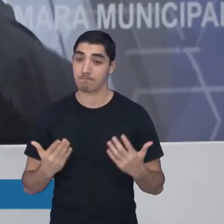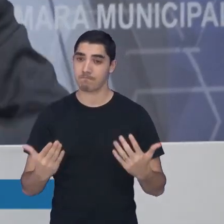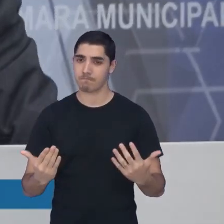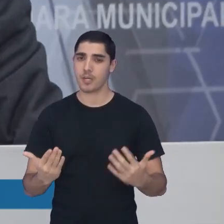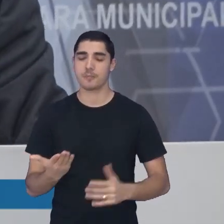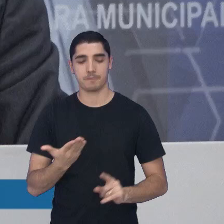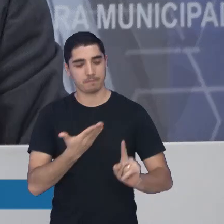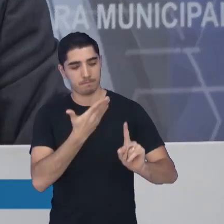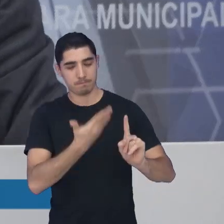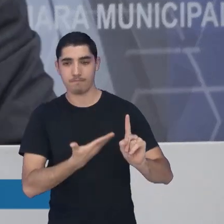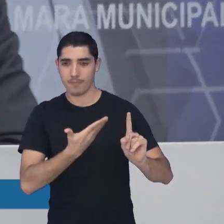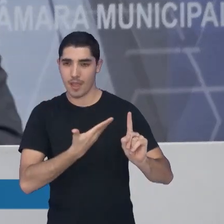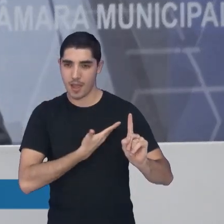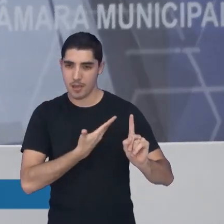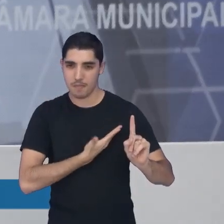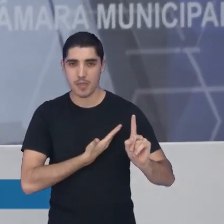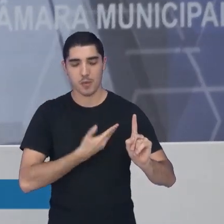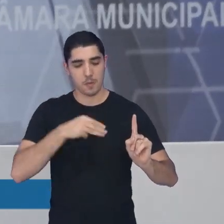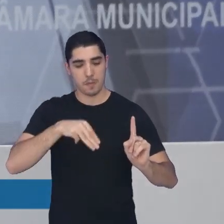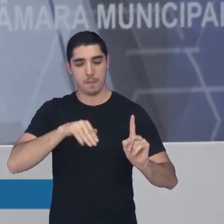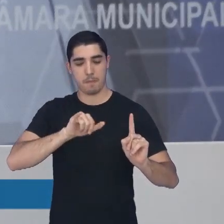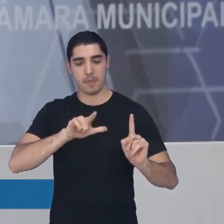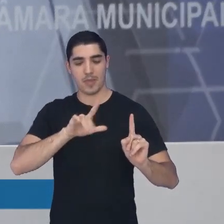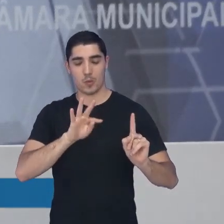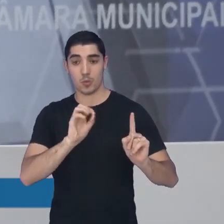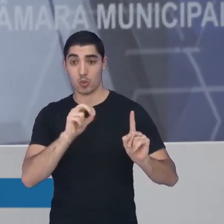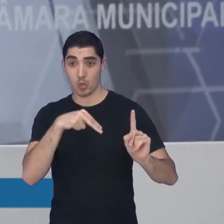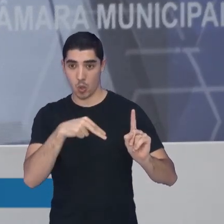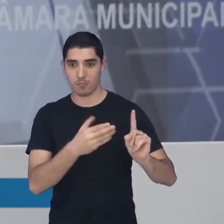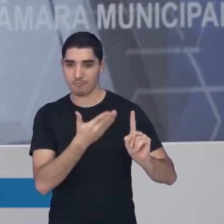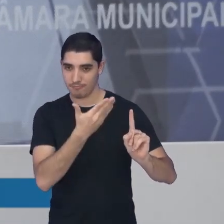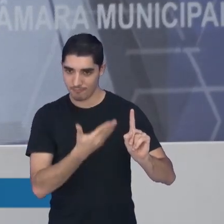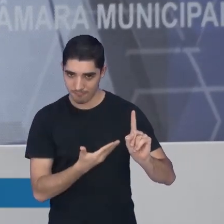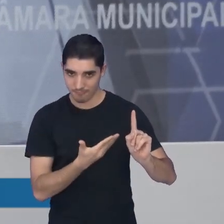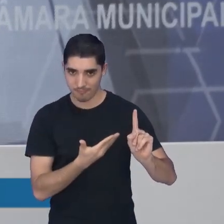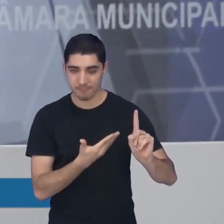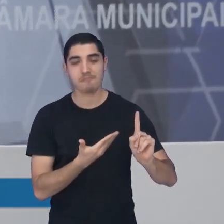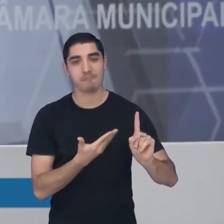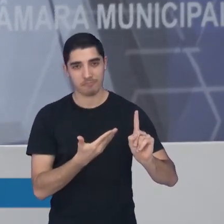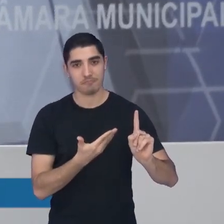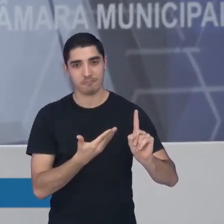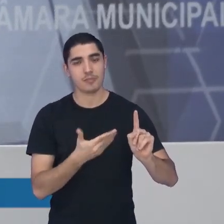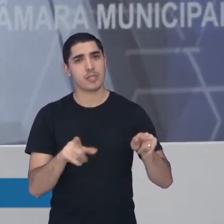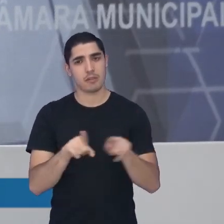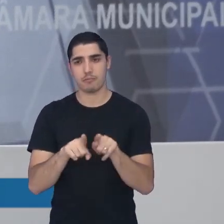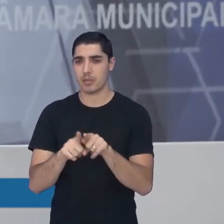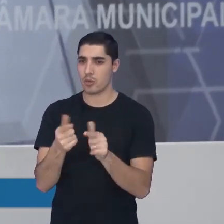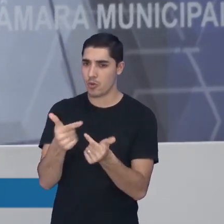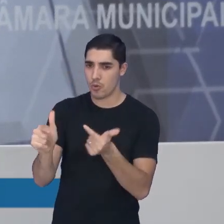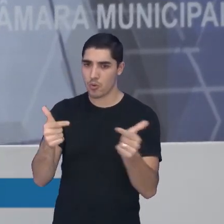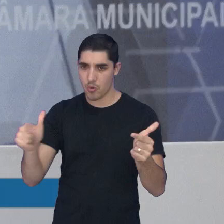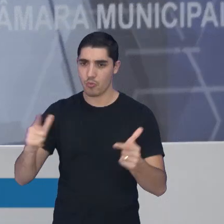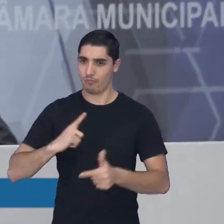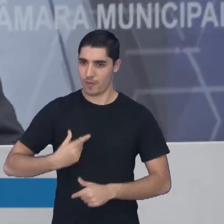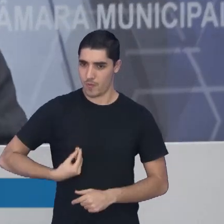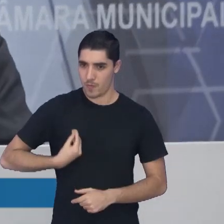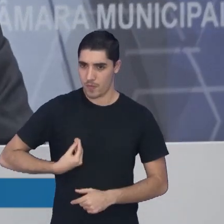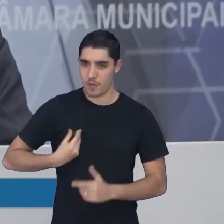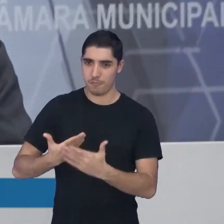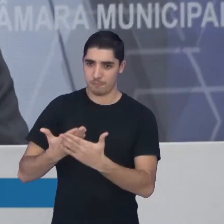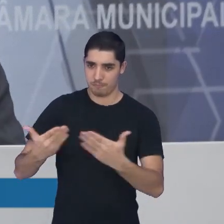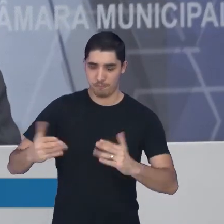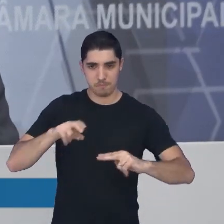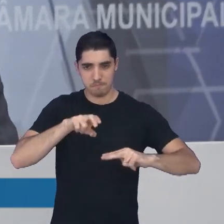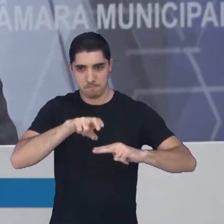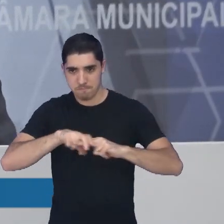Amigo, professor Dr. Milton Beltrame Júnior, em sua pessoa, cumprimento a todos os presentes na